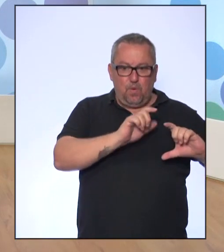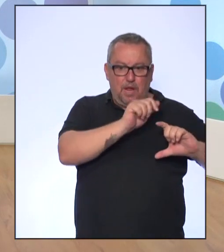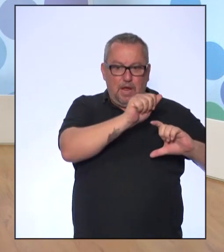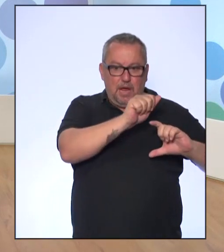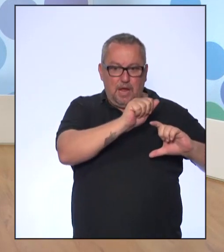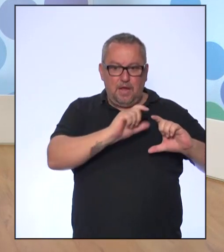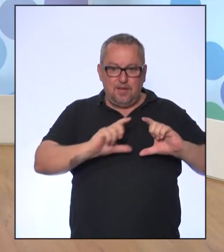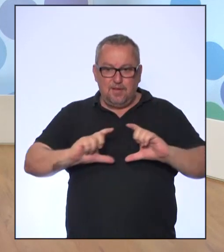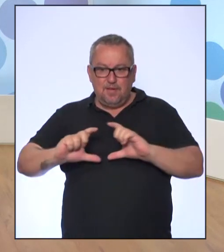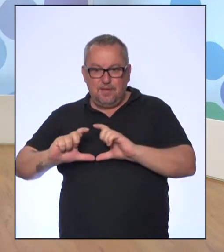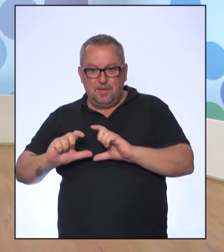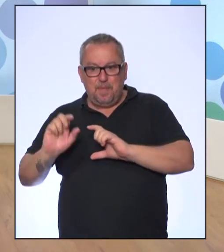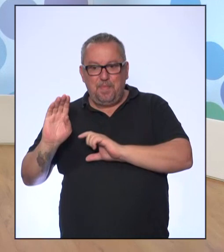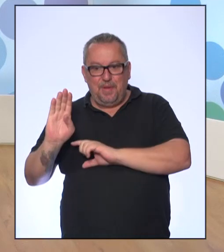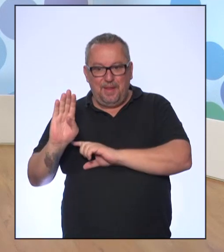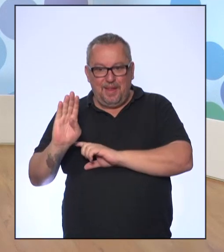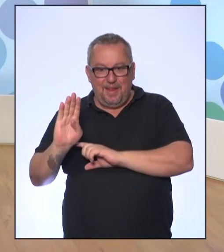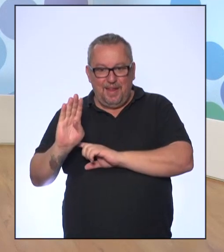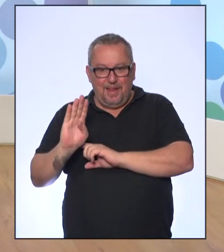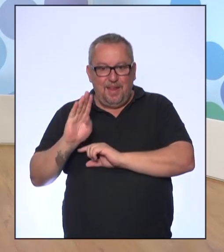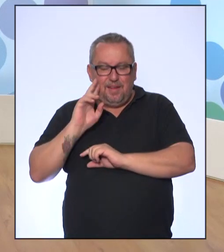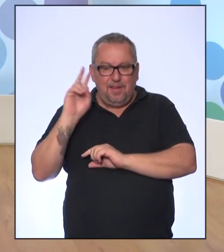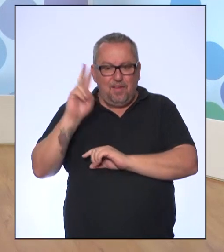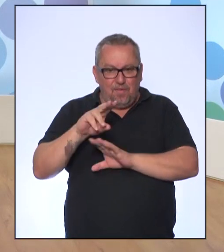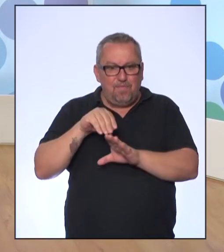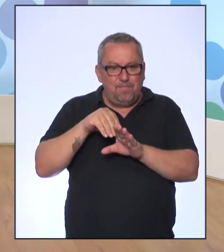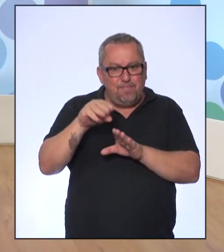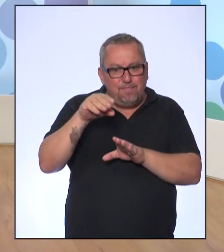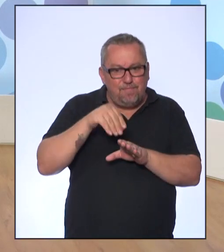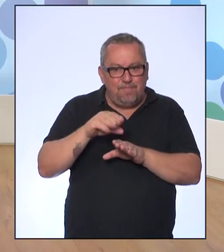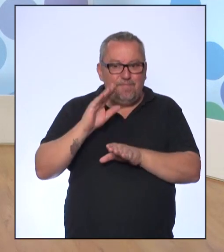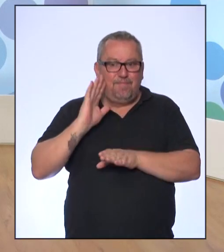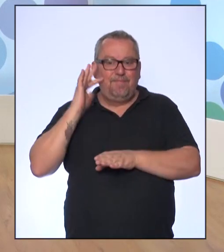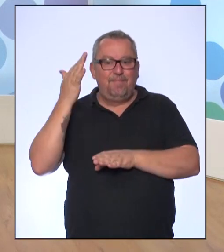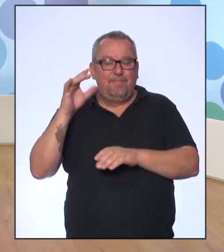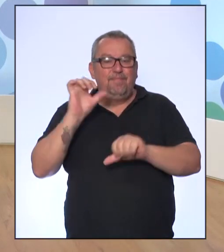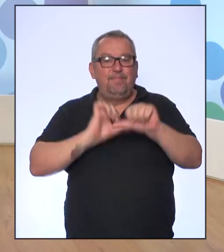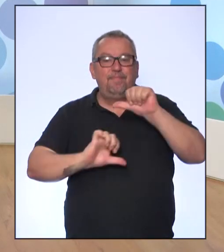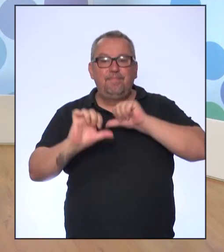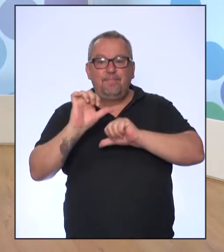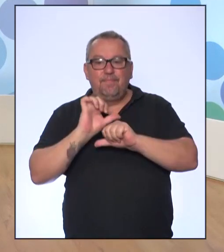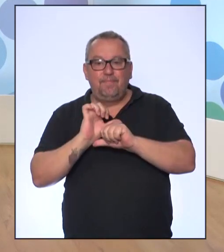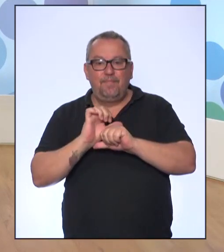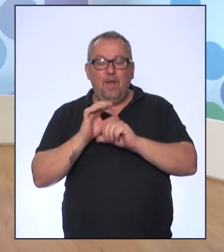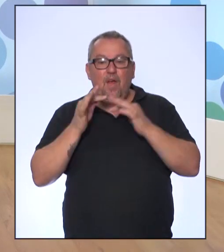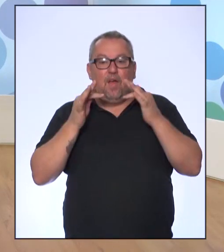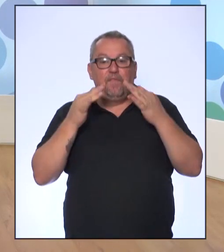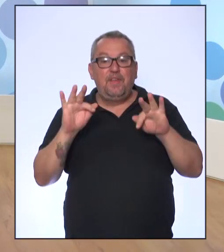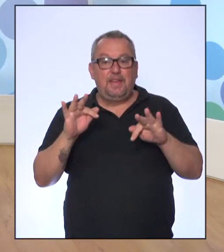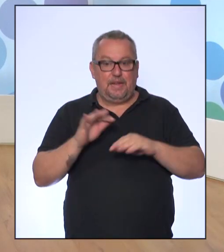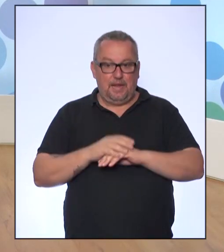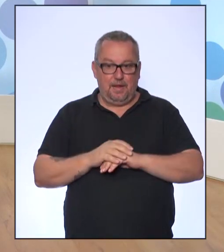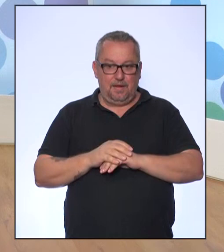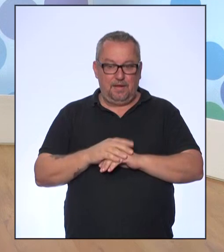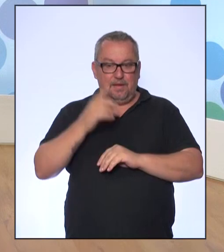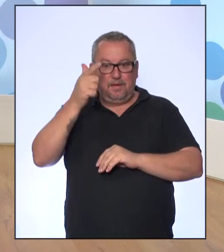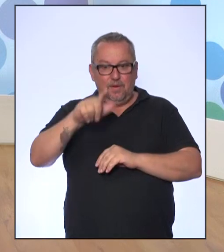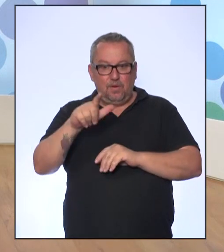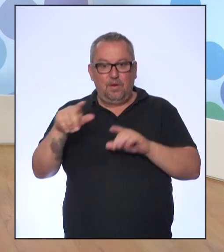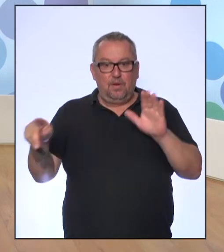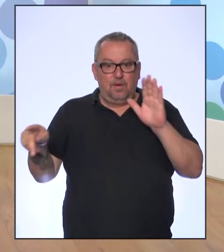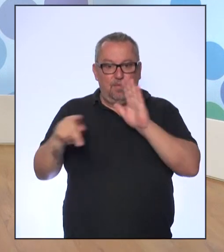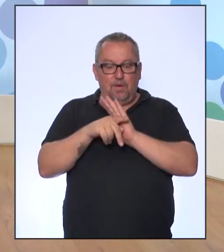B. Então, uma Exatamente. delas você já deu a dica que está ocorrendo a transformação física. E na outra,